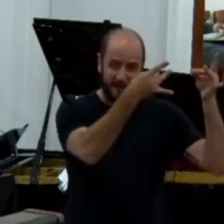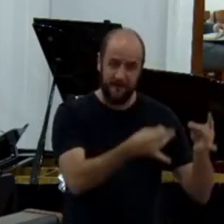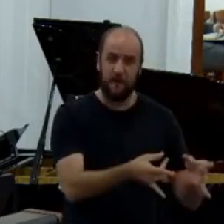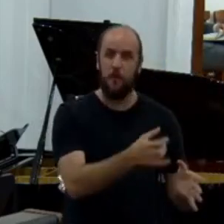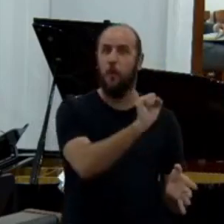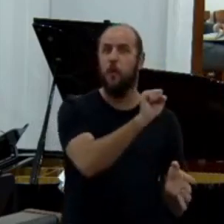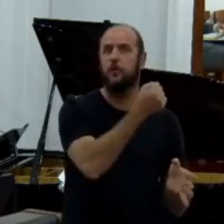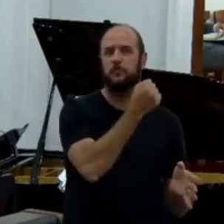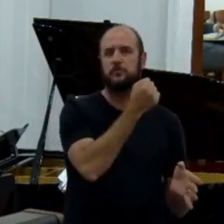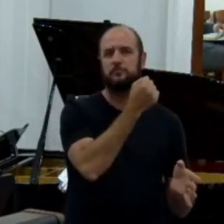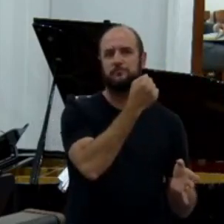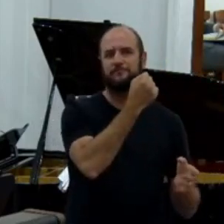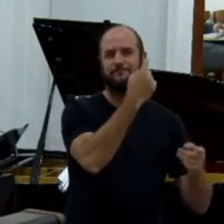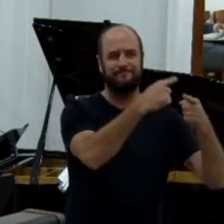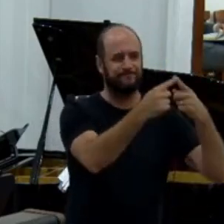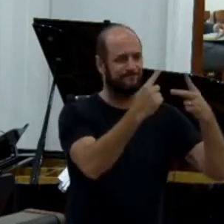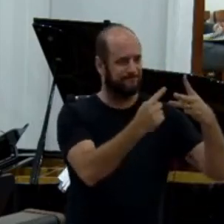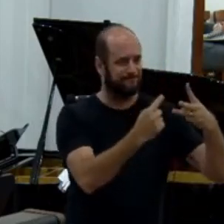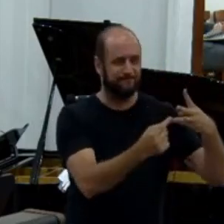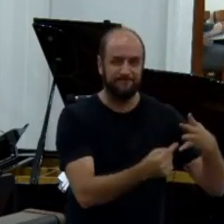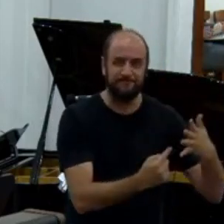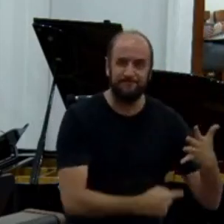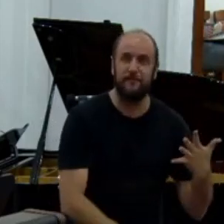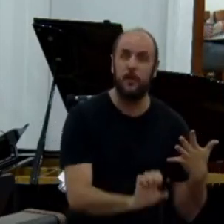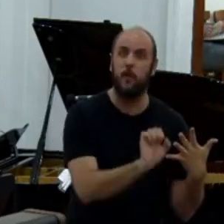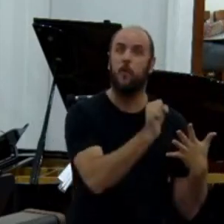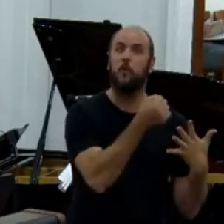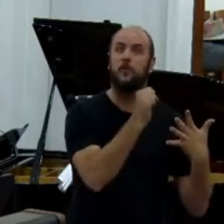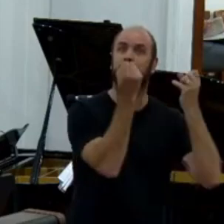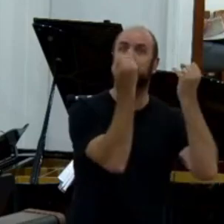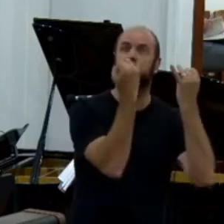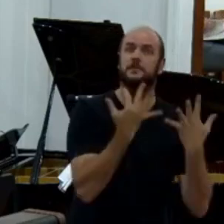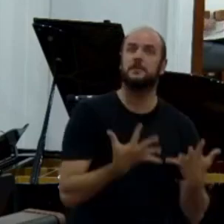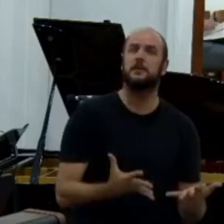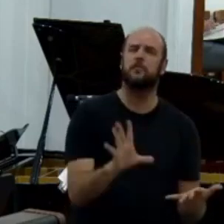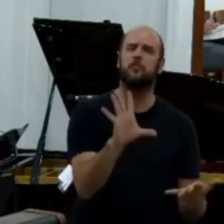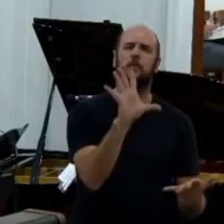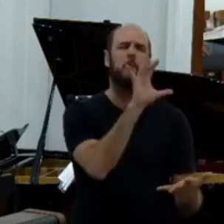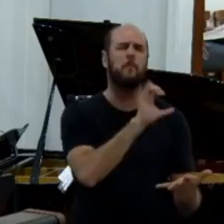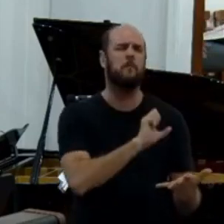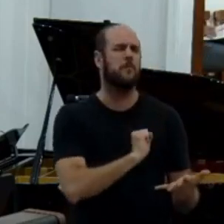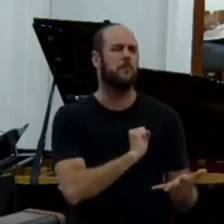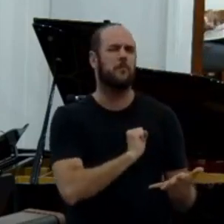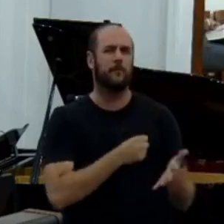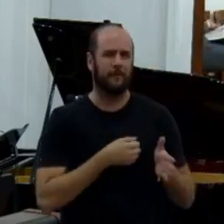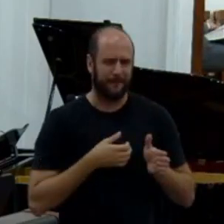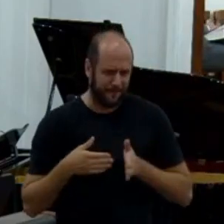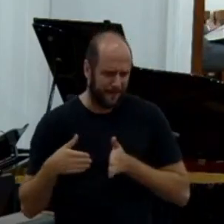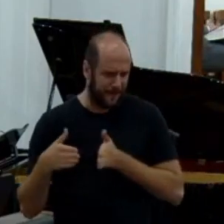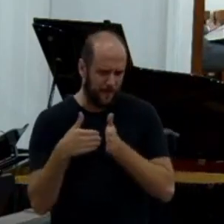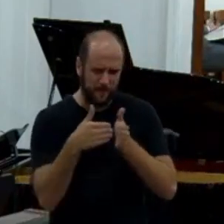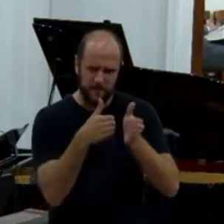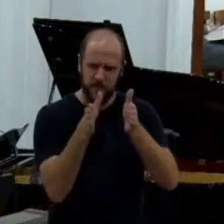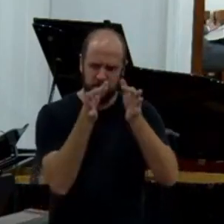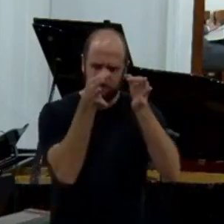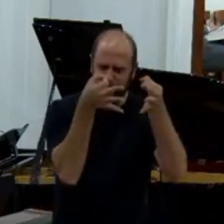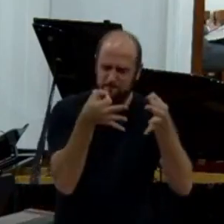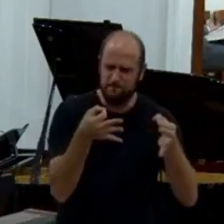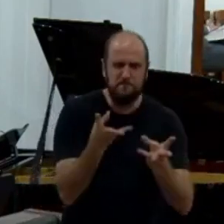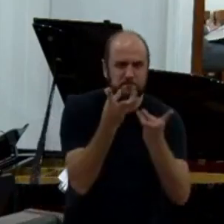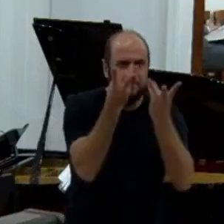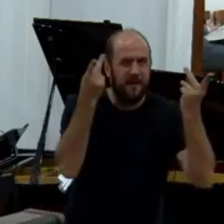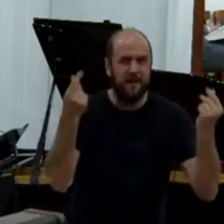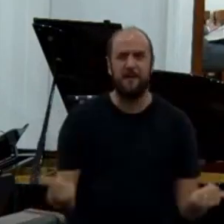característica que descreve o amor, ou o caminho sobremodo excelente,